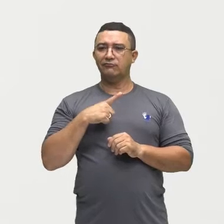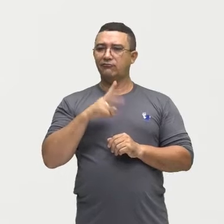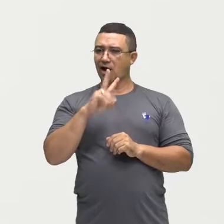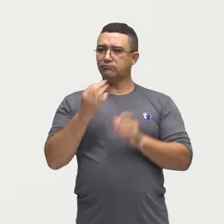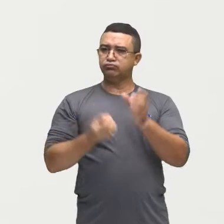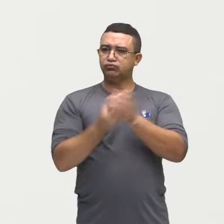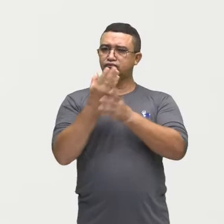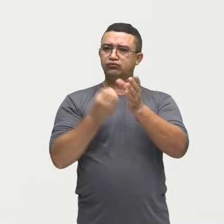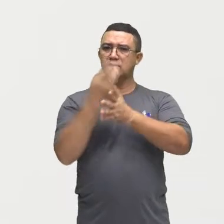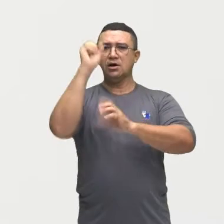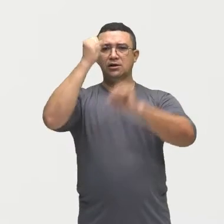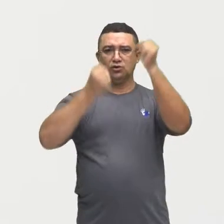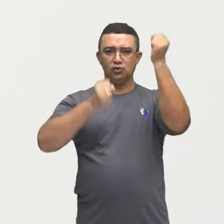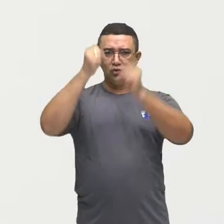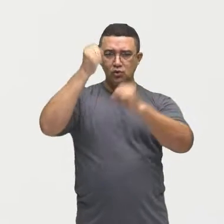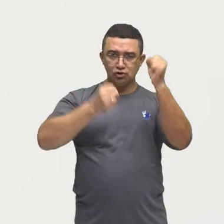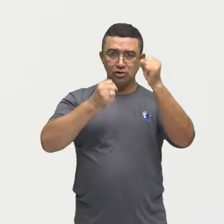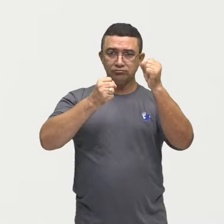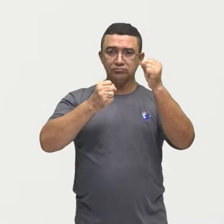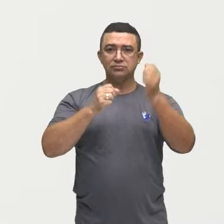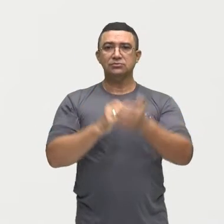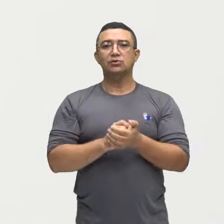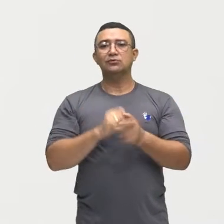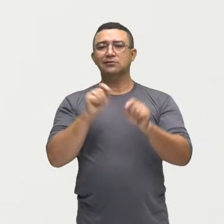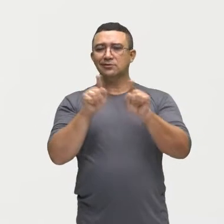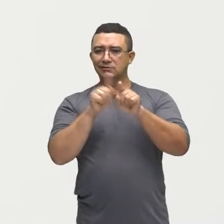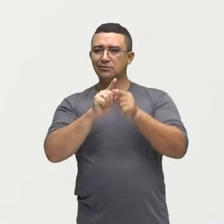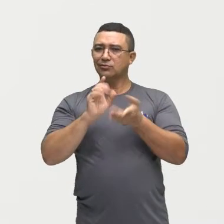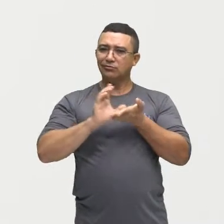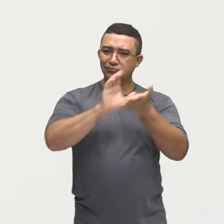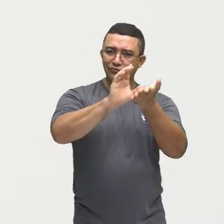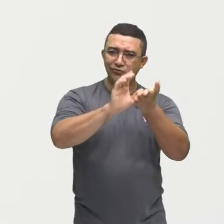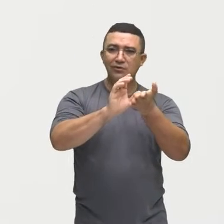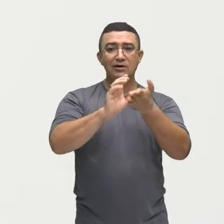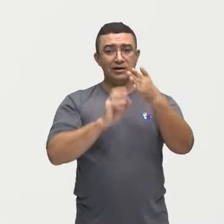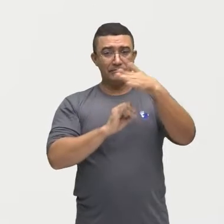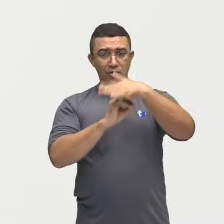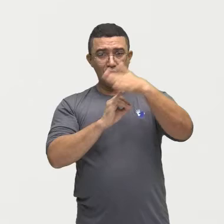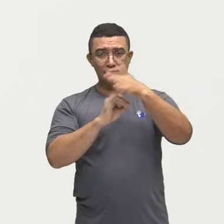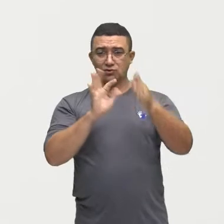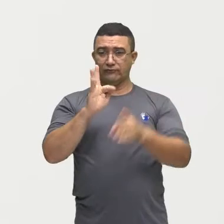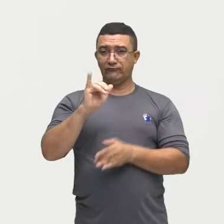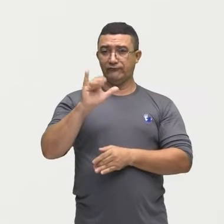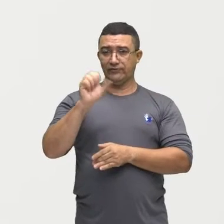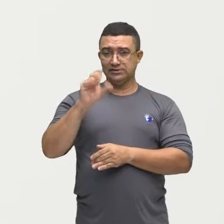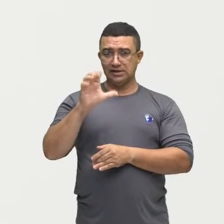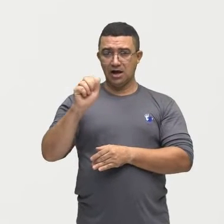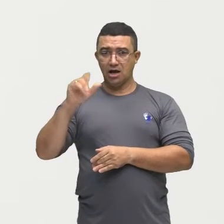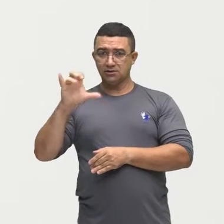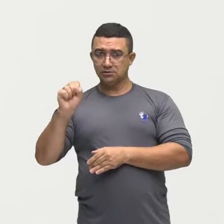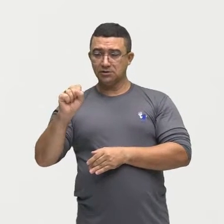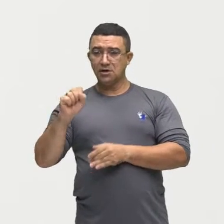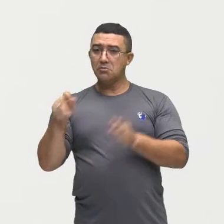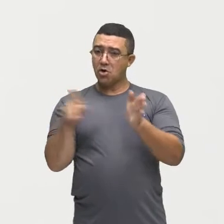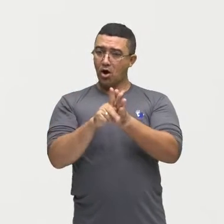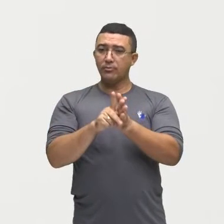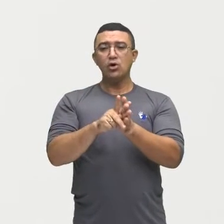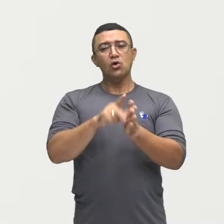tá? E a gente tem a concessão desses benefícios fiscais pelos governos, né? E